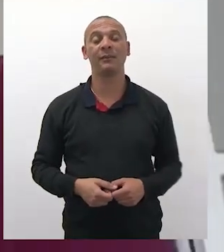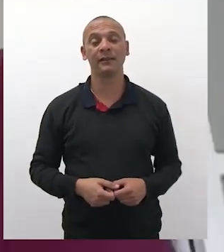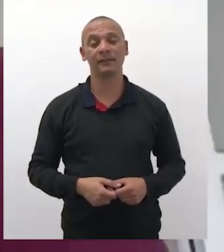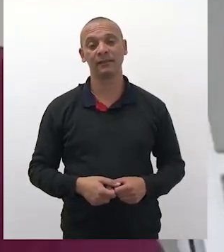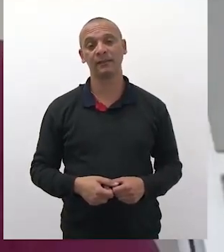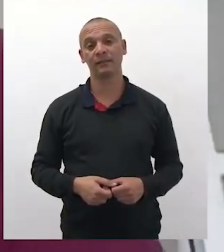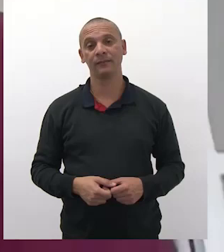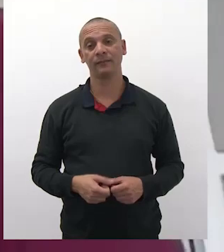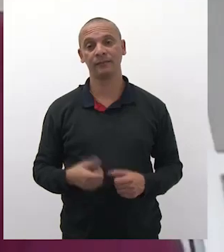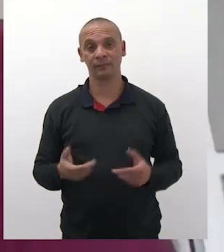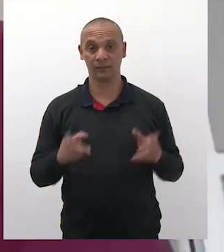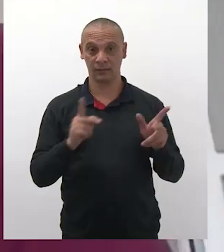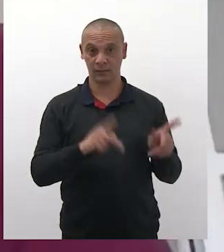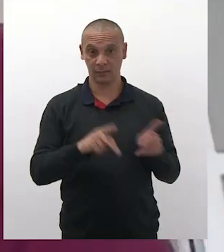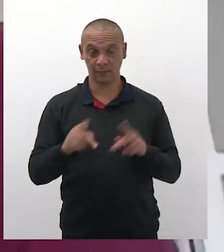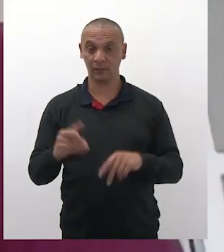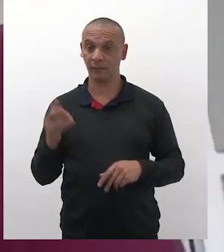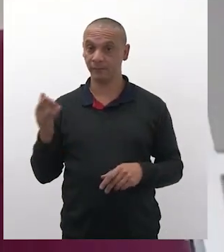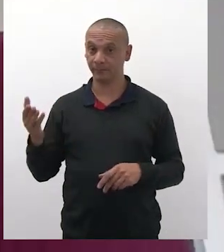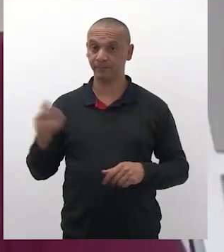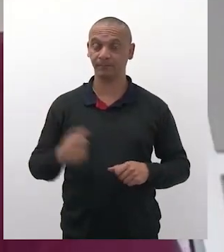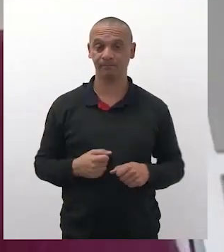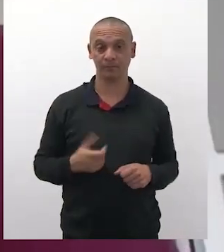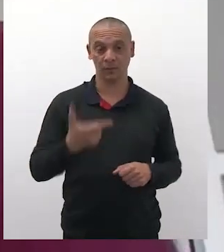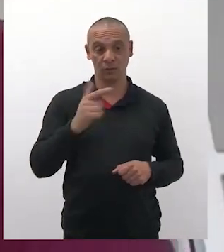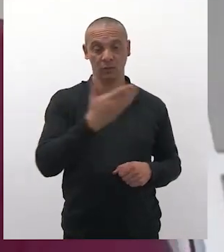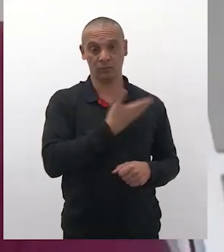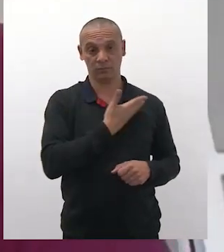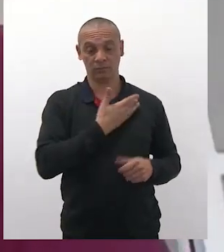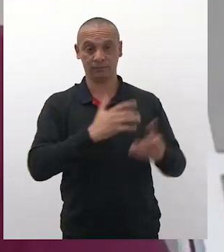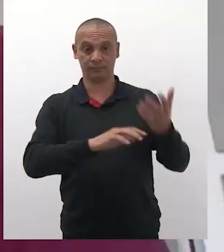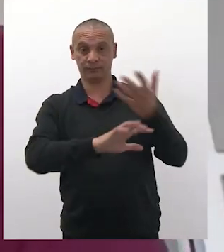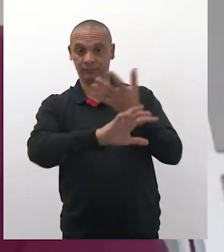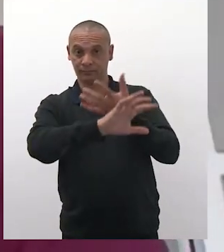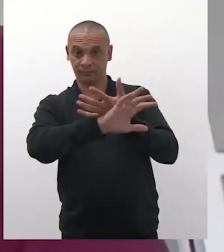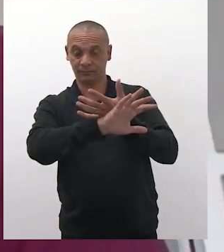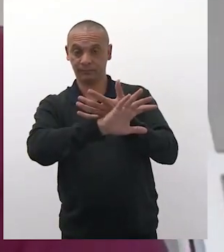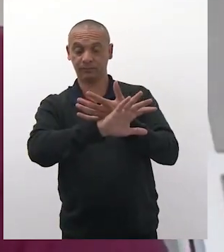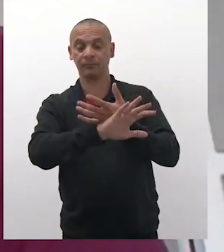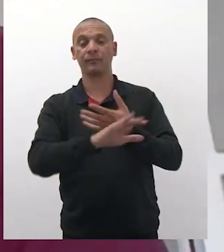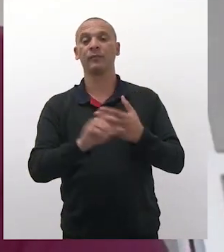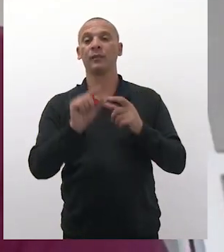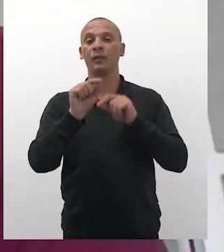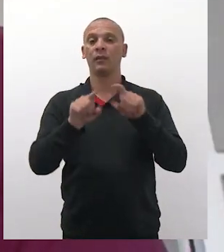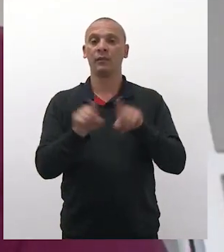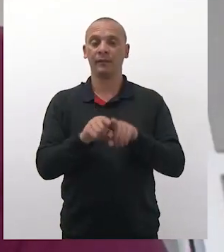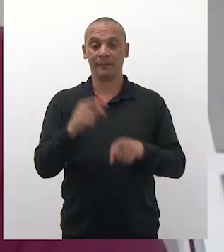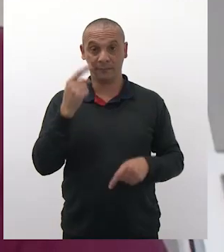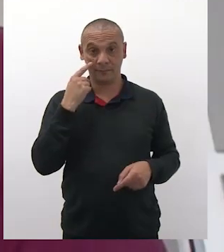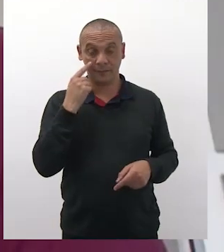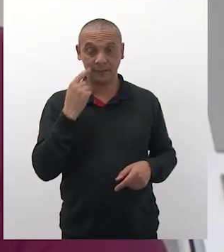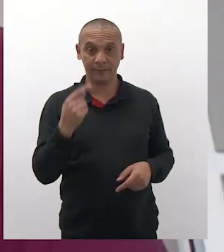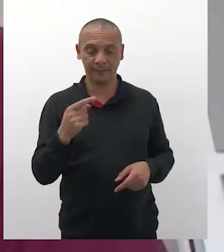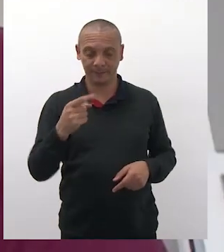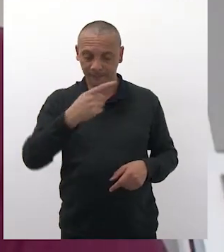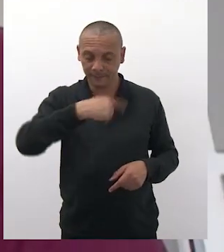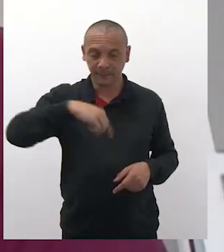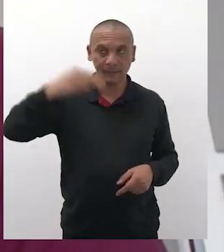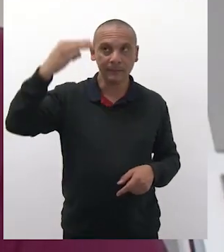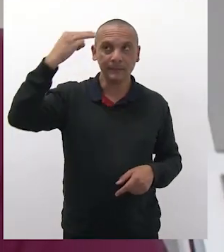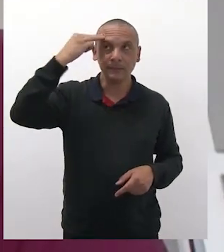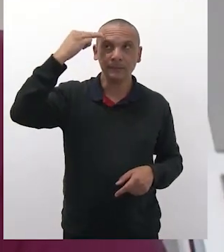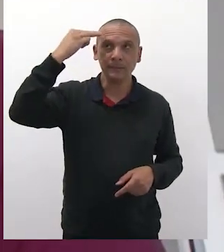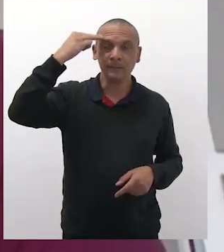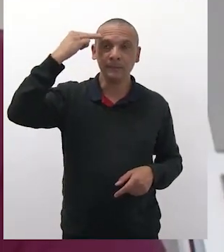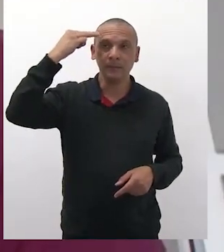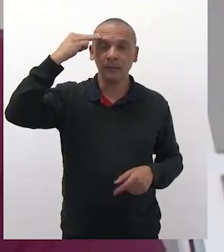Professora Edivane e colegas que nos estão acompanhando, vejam que a memória, o trabalho com a